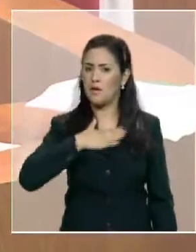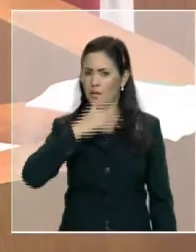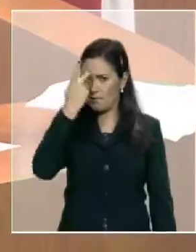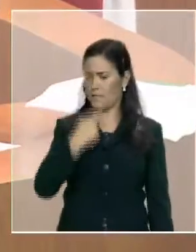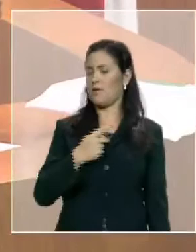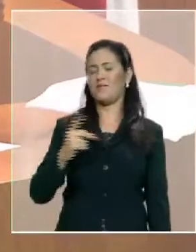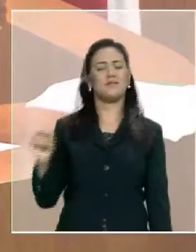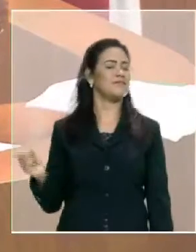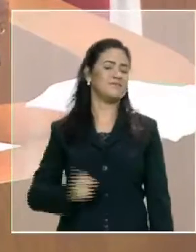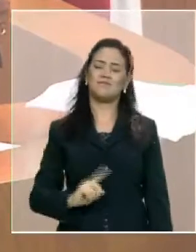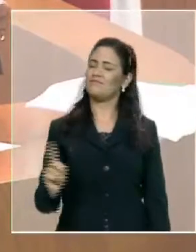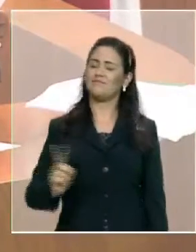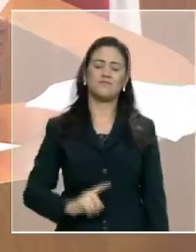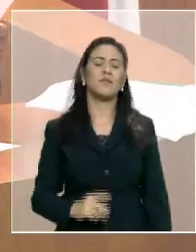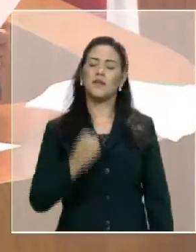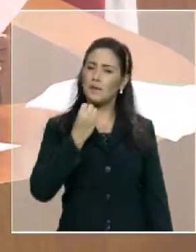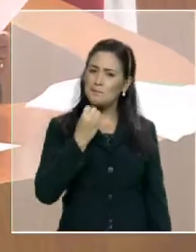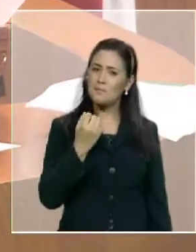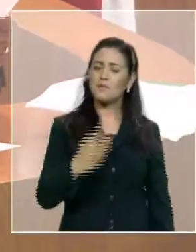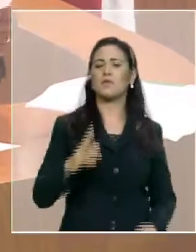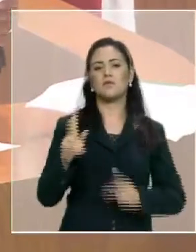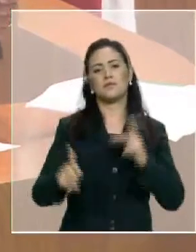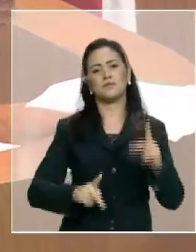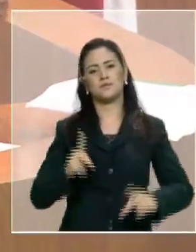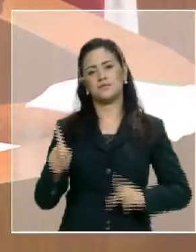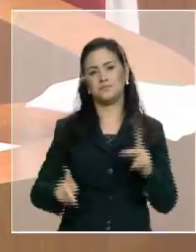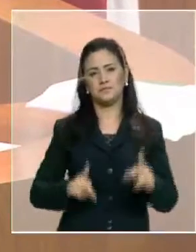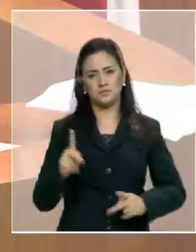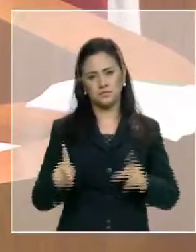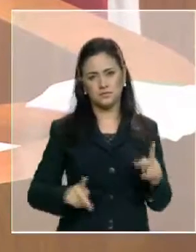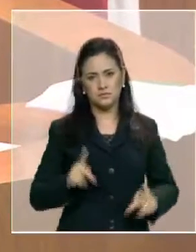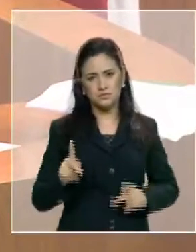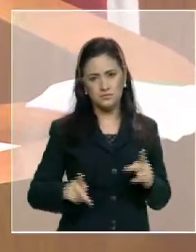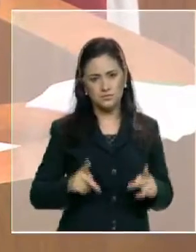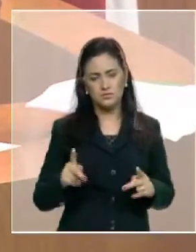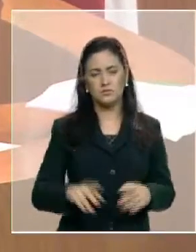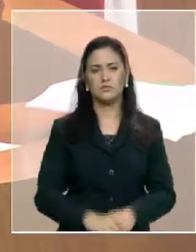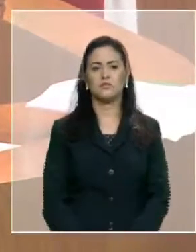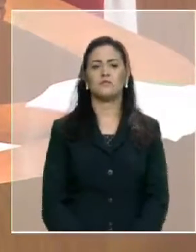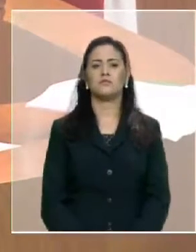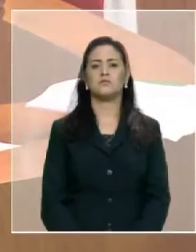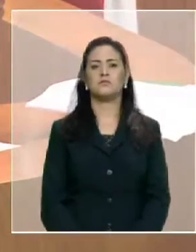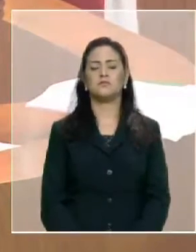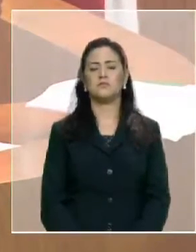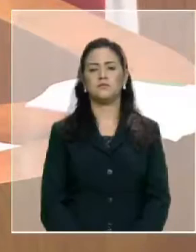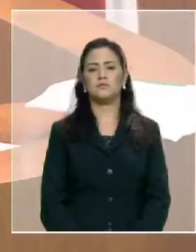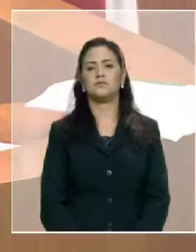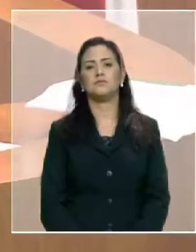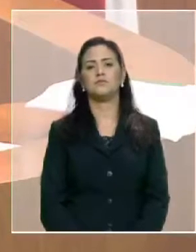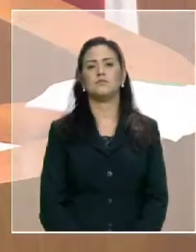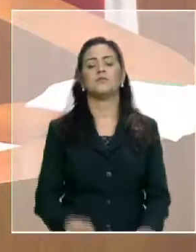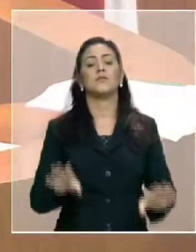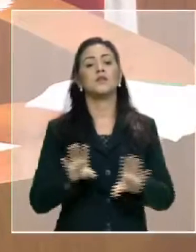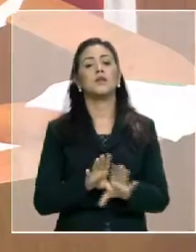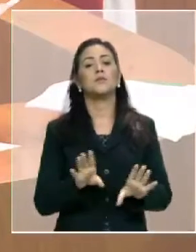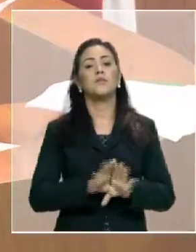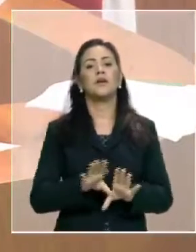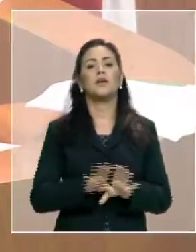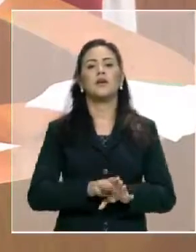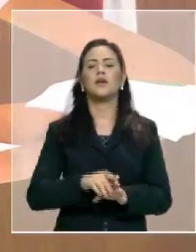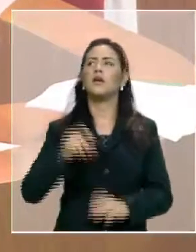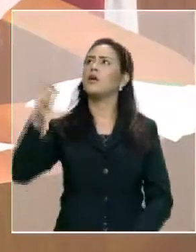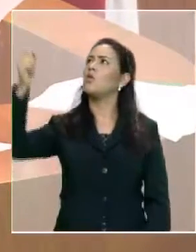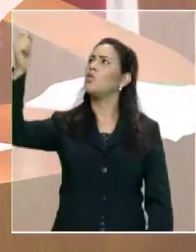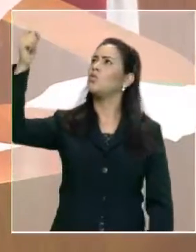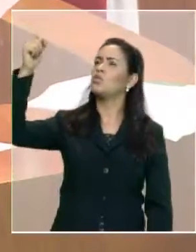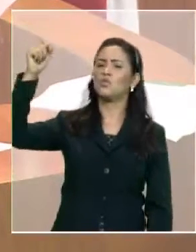Destinei a iluminação, deputado Otelino Neto, onde Vossa Excelência também faz política, iluminação para o campo de futebol, no município de Presidente